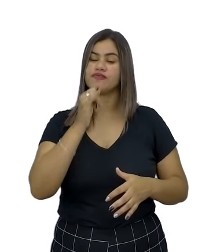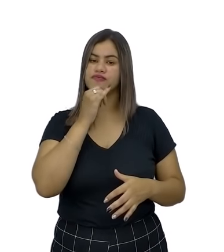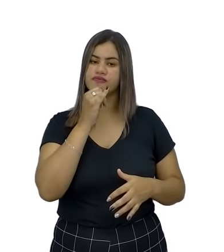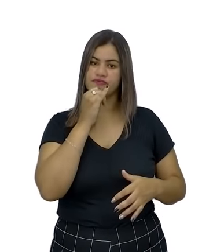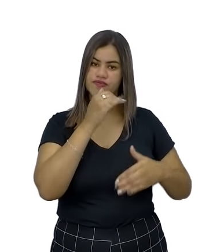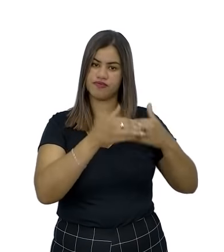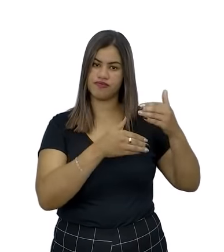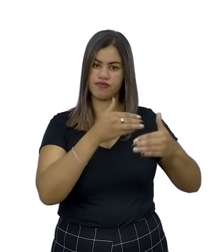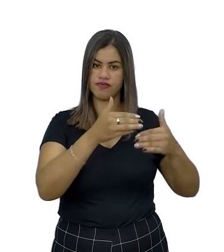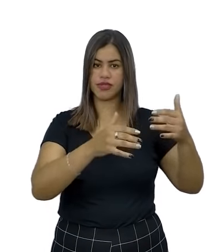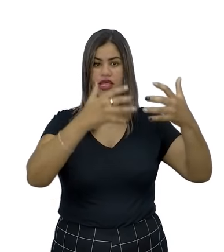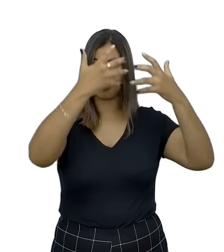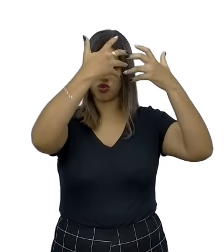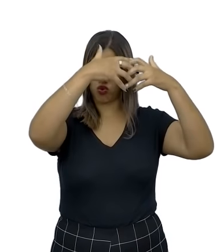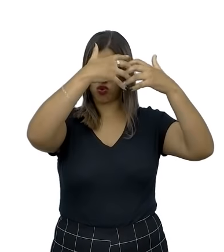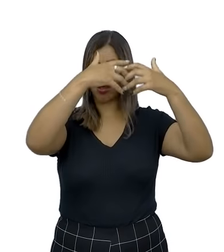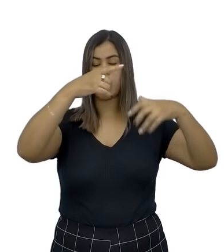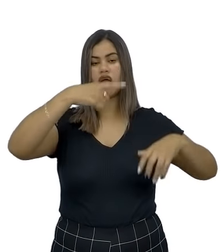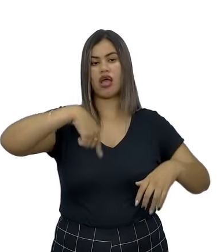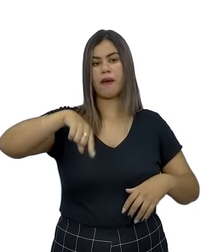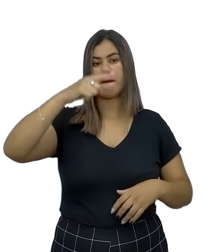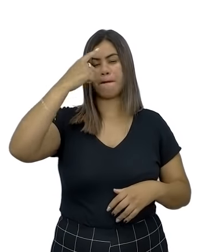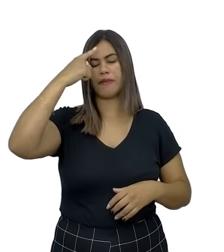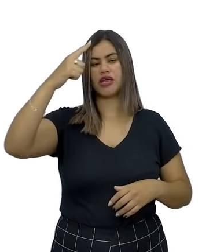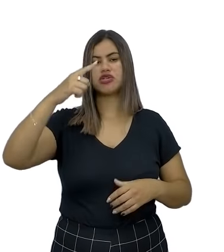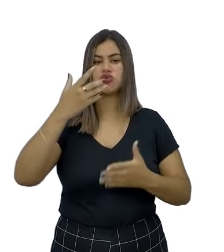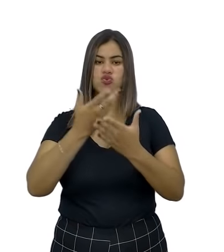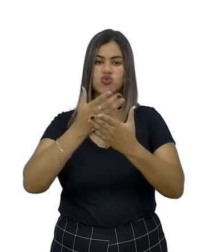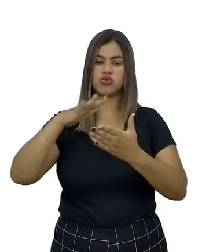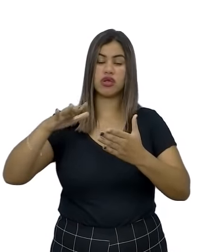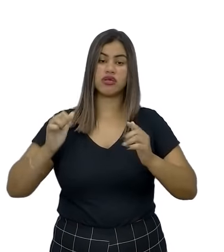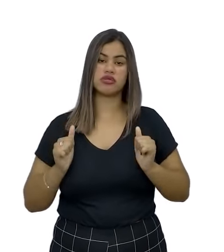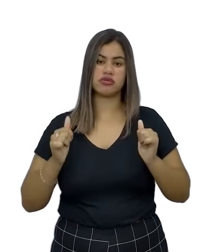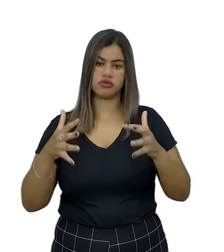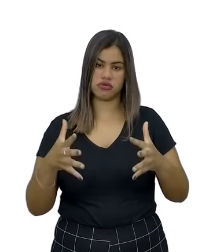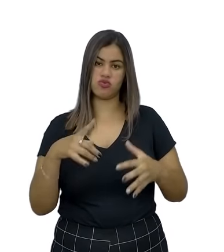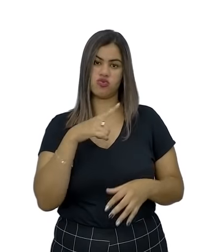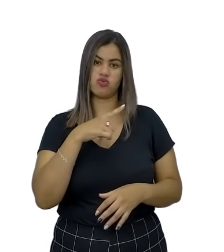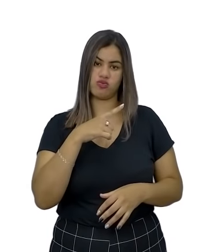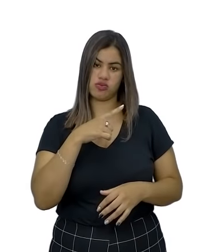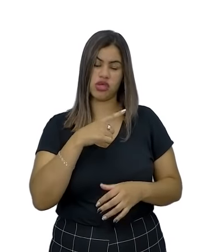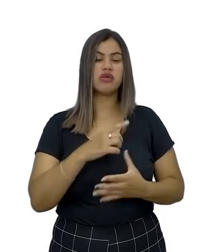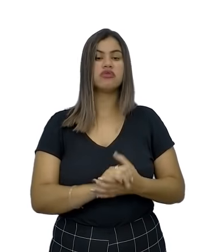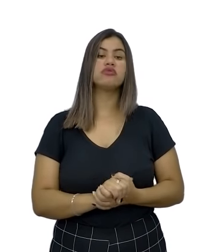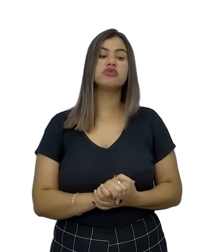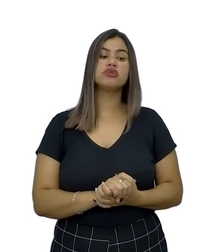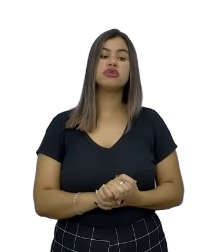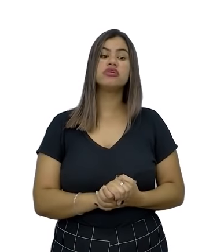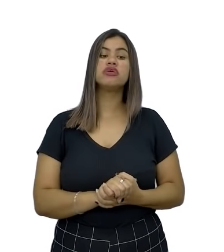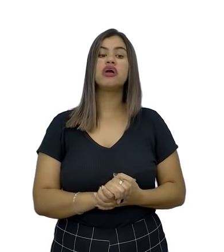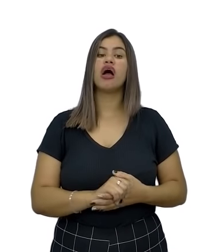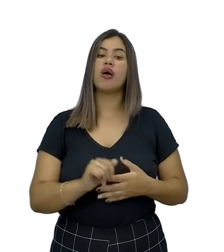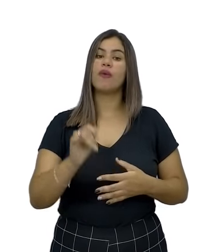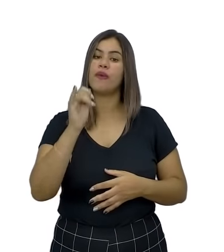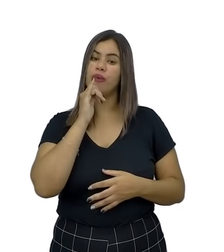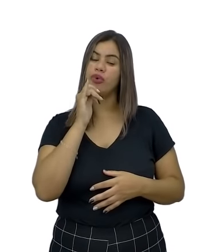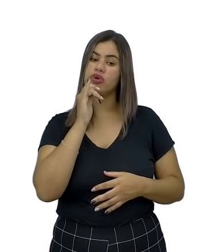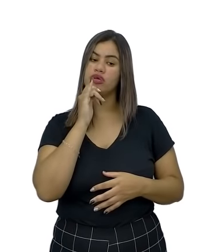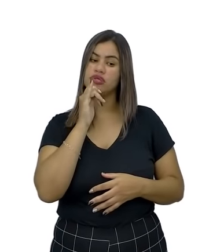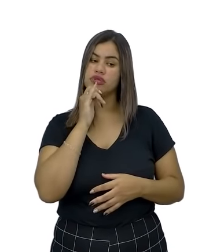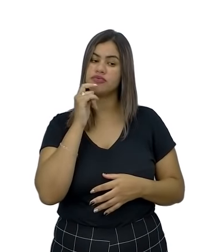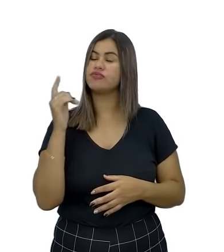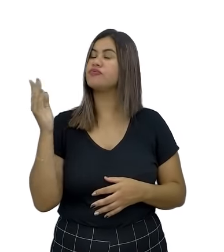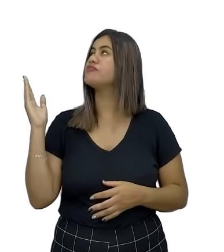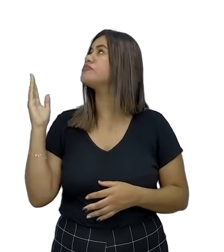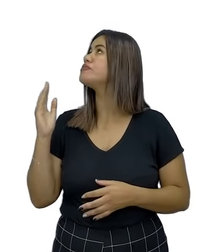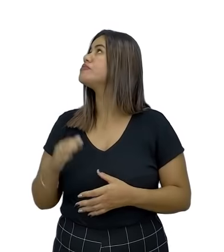a gente pensa na ação que o estudante faz para realizar as atividades, né? Nesse caso, a gente tem aqui